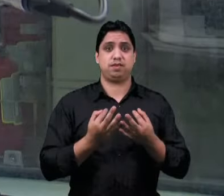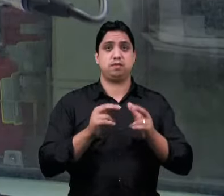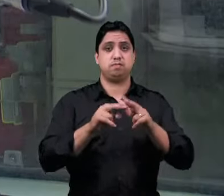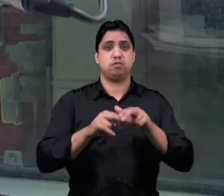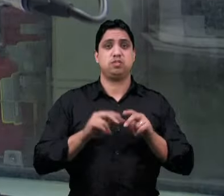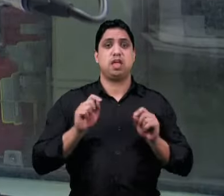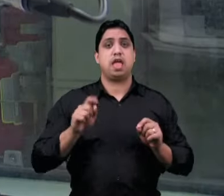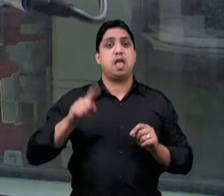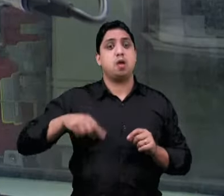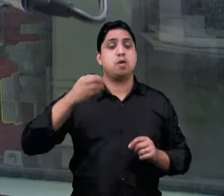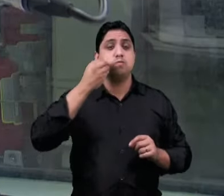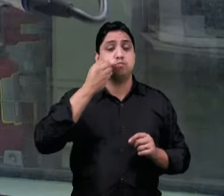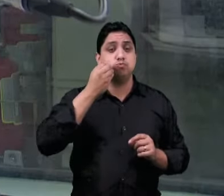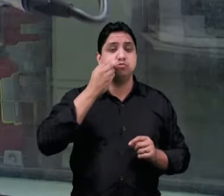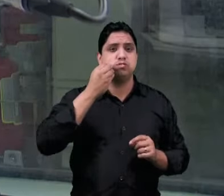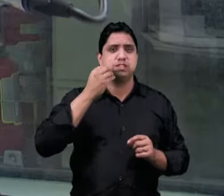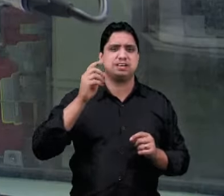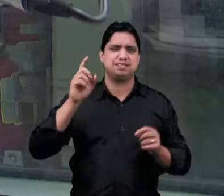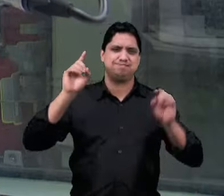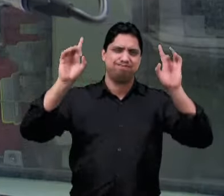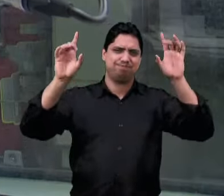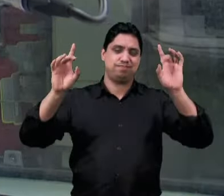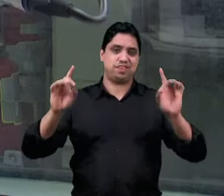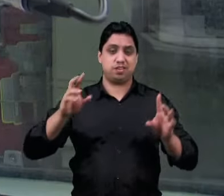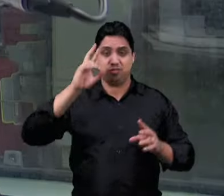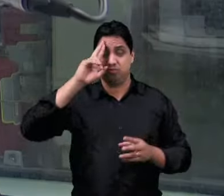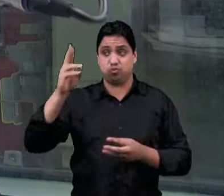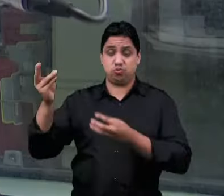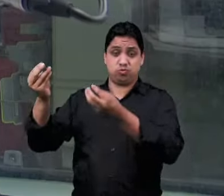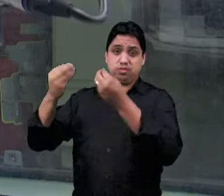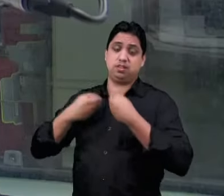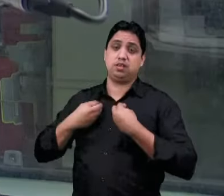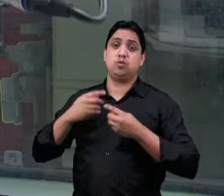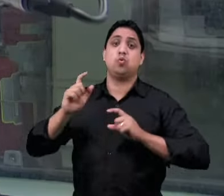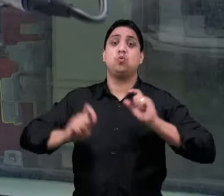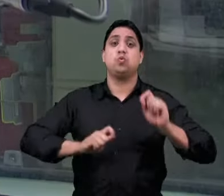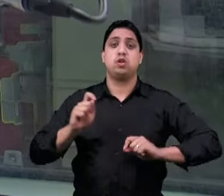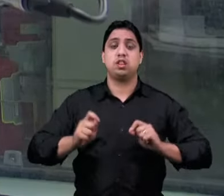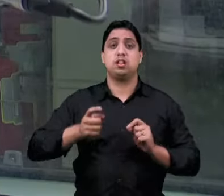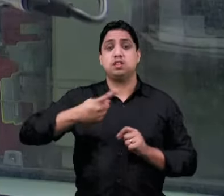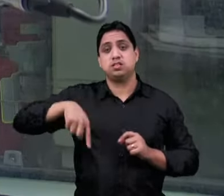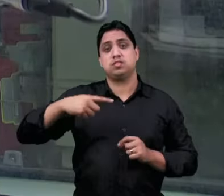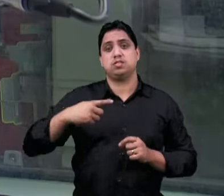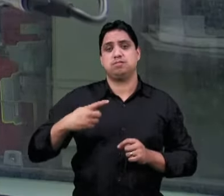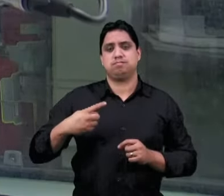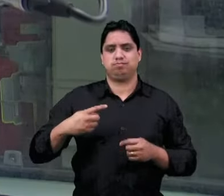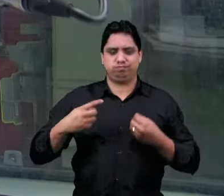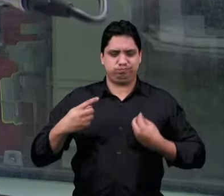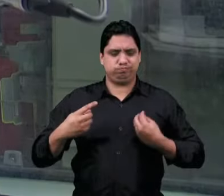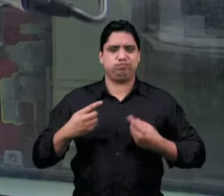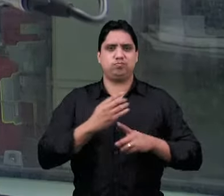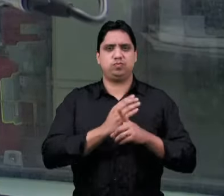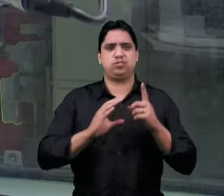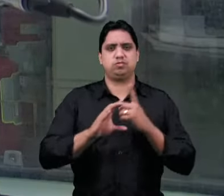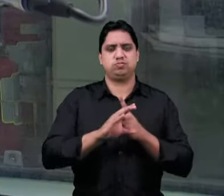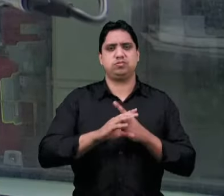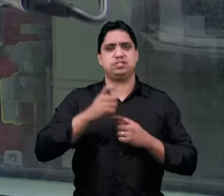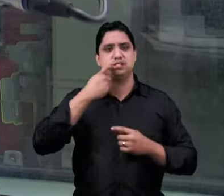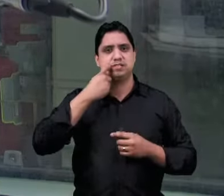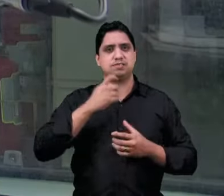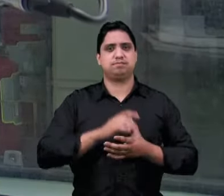é uma oportunidade muito especial que o Senhor nos dá de fazermos parte deste culto desta